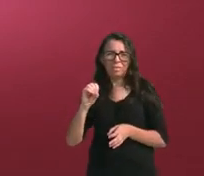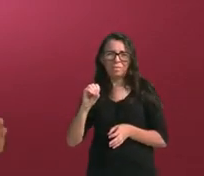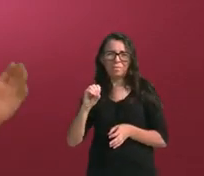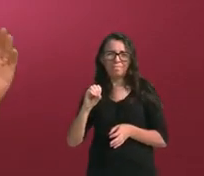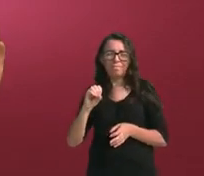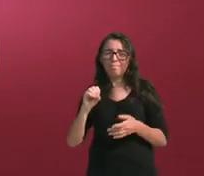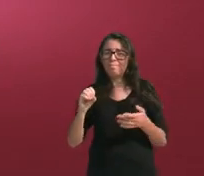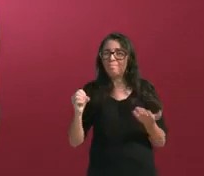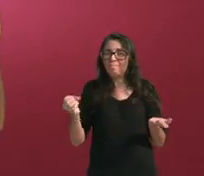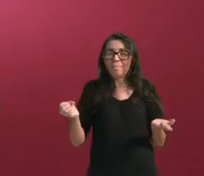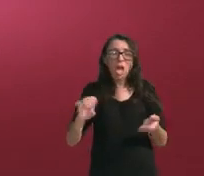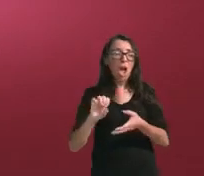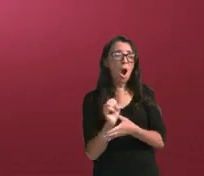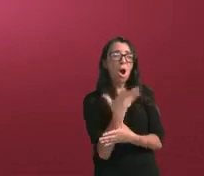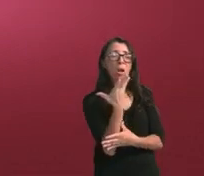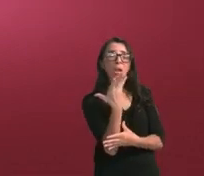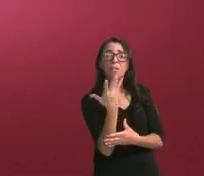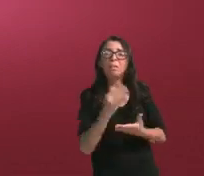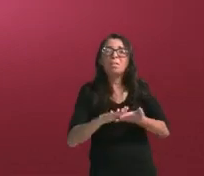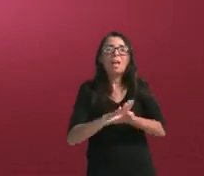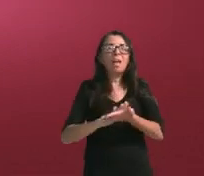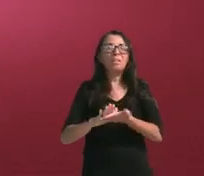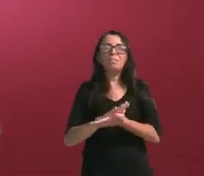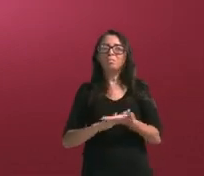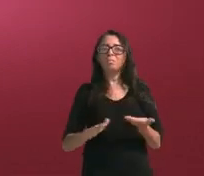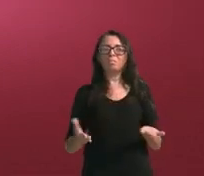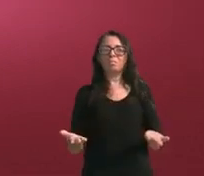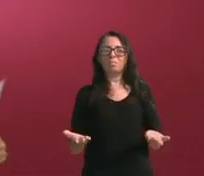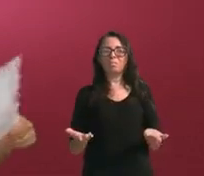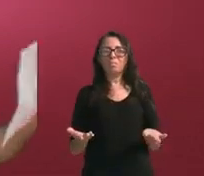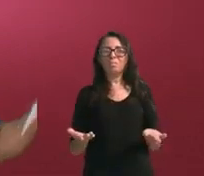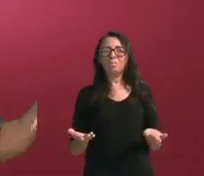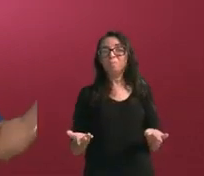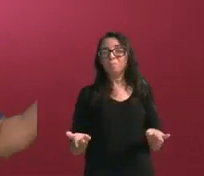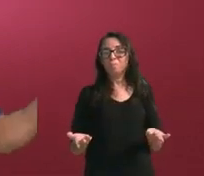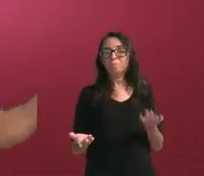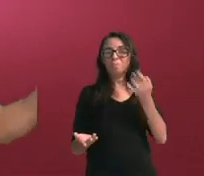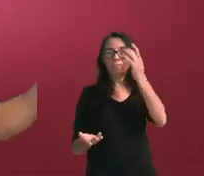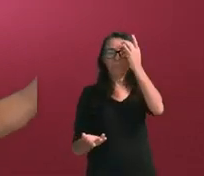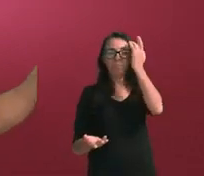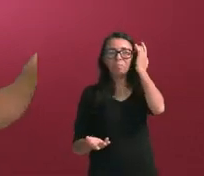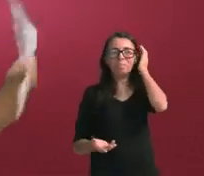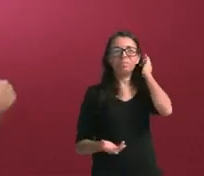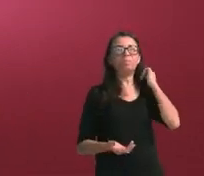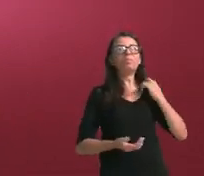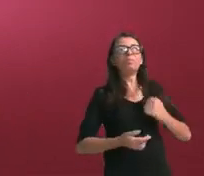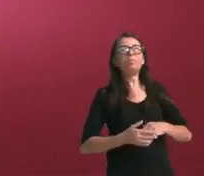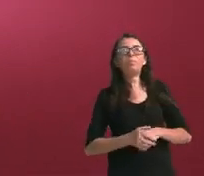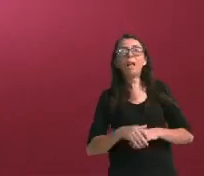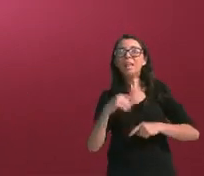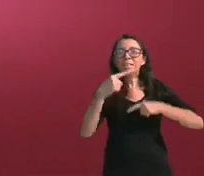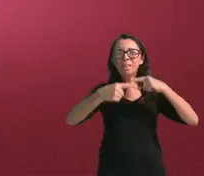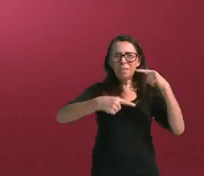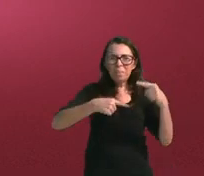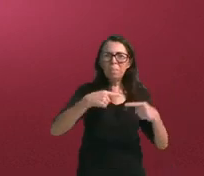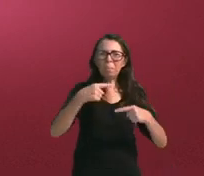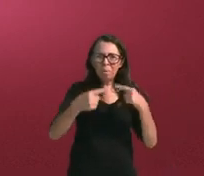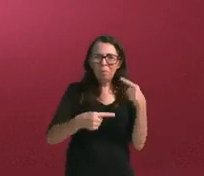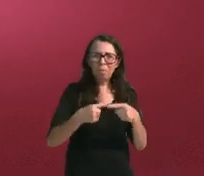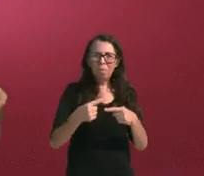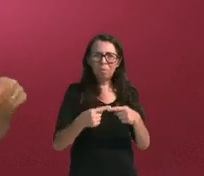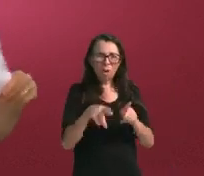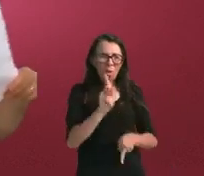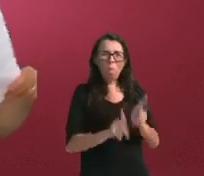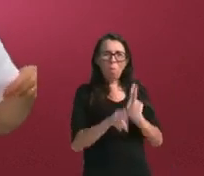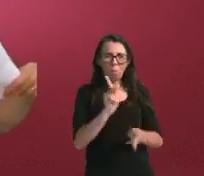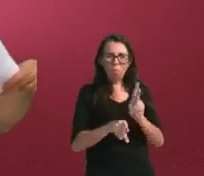Então, e aí, amados, o povo passou a pé enxuto. Aí Deus deu uma outra ordem, que a água se fechasse.